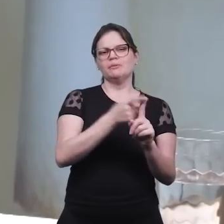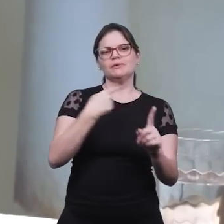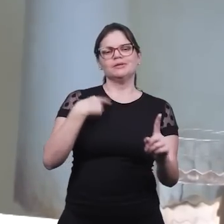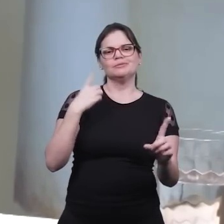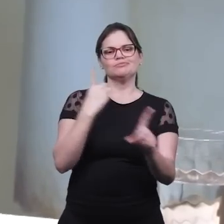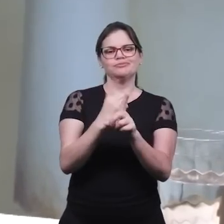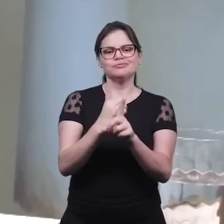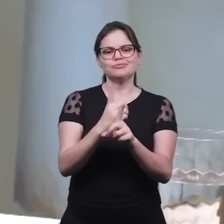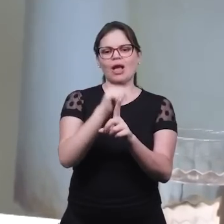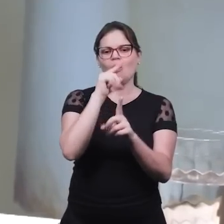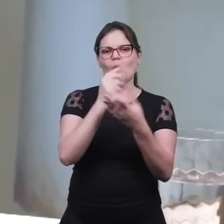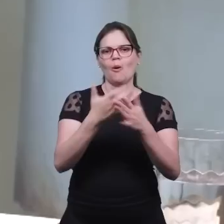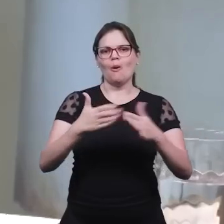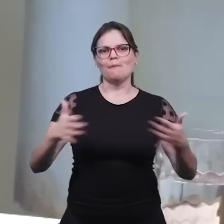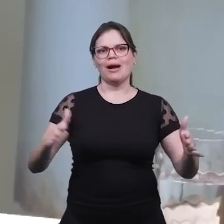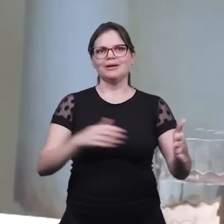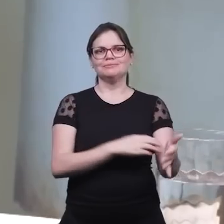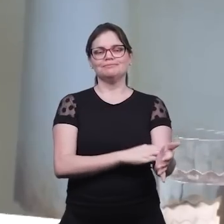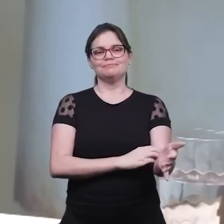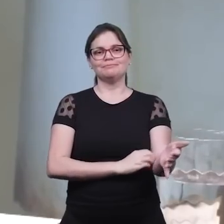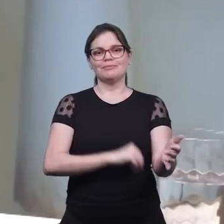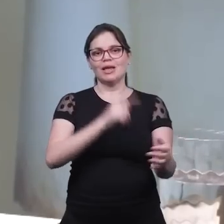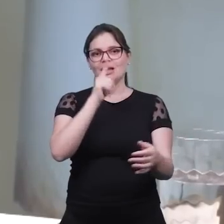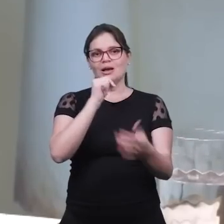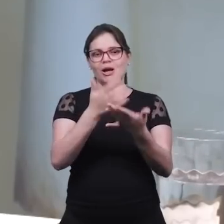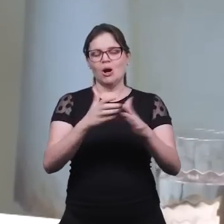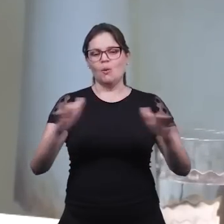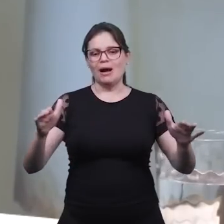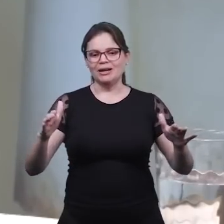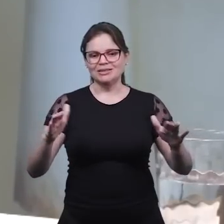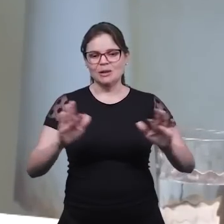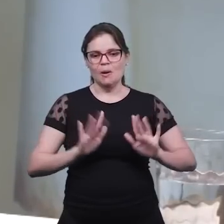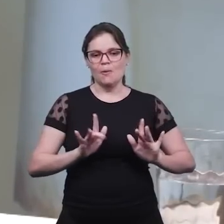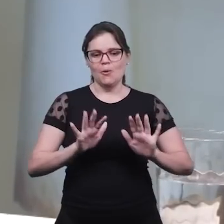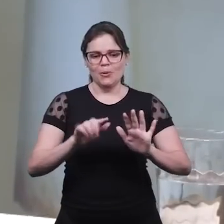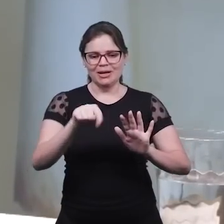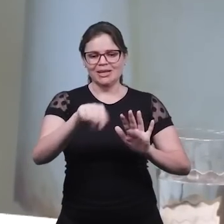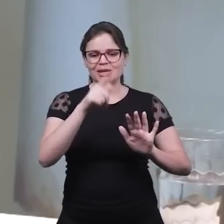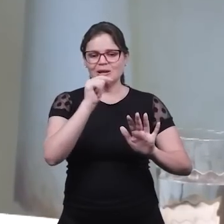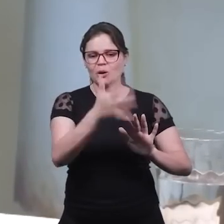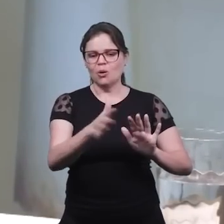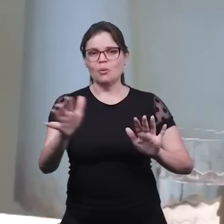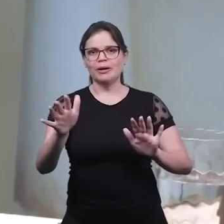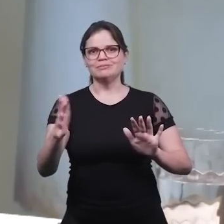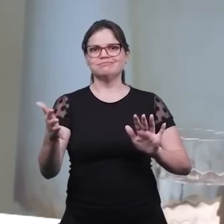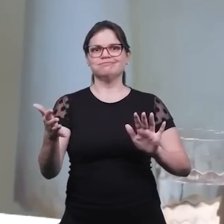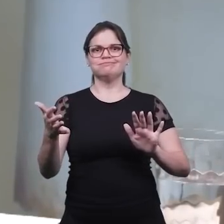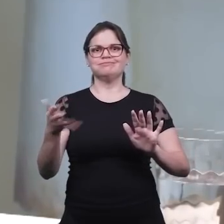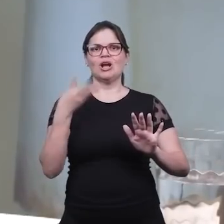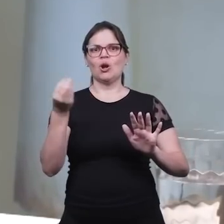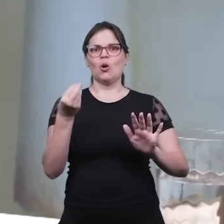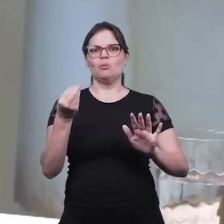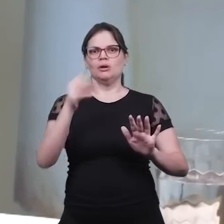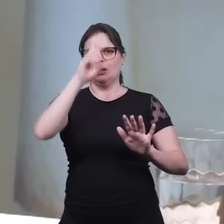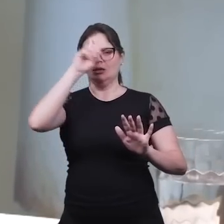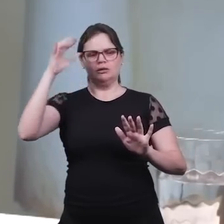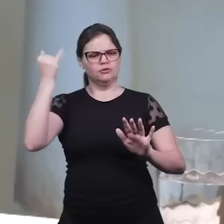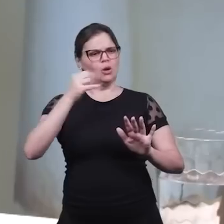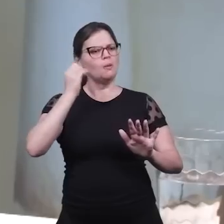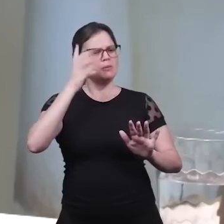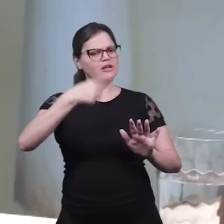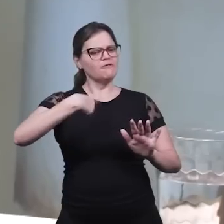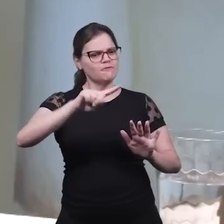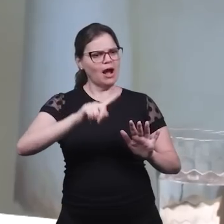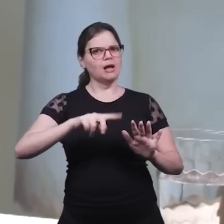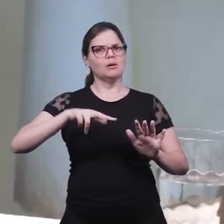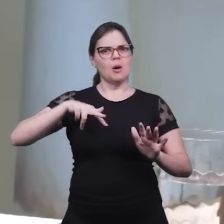Vermelho. Eles chegaram, viram o mar na frente e falaram, vamos para onde agora? Você falou, marche. Moisés, manda o povo marchar. Ou